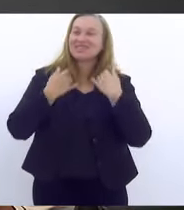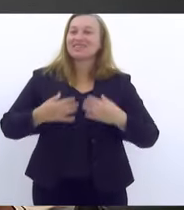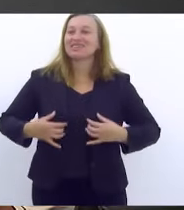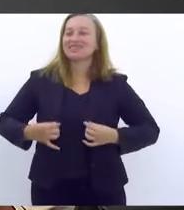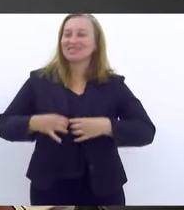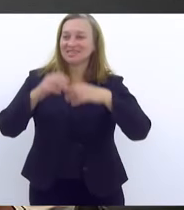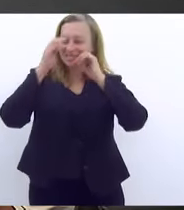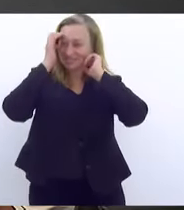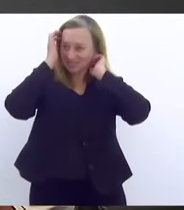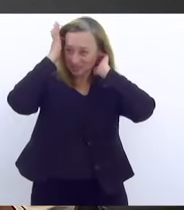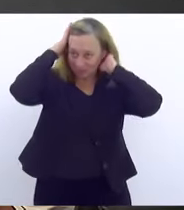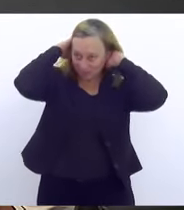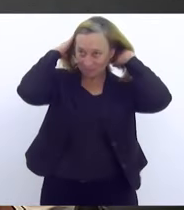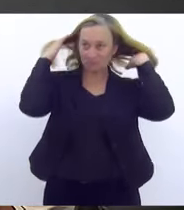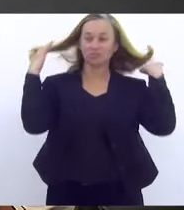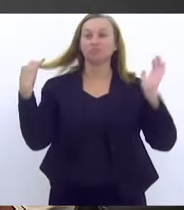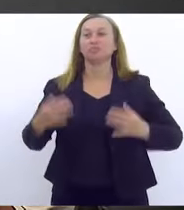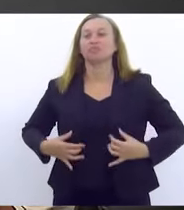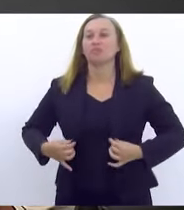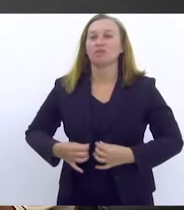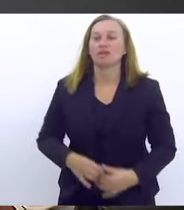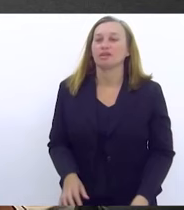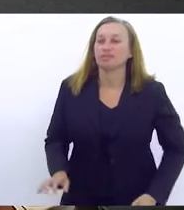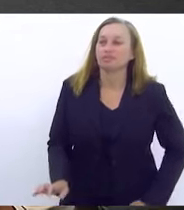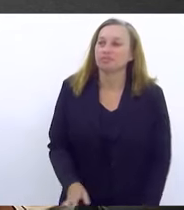Agora pode soltar o som.